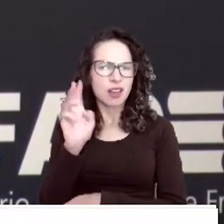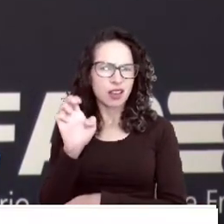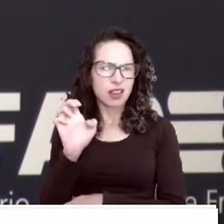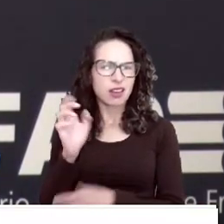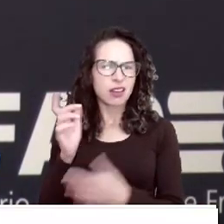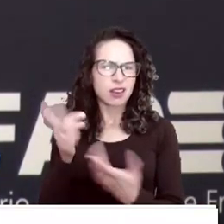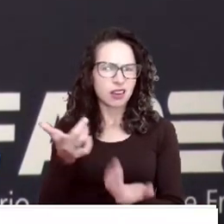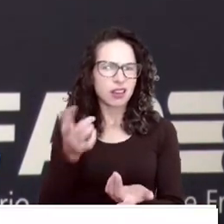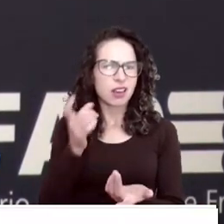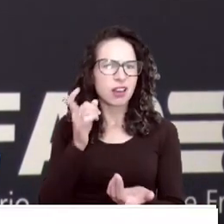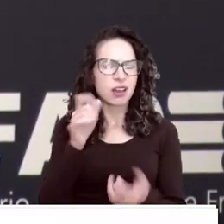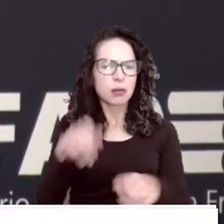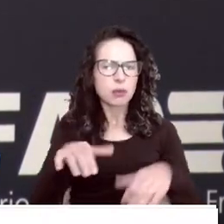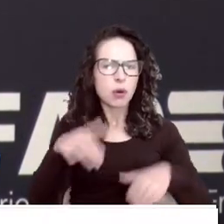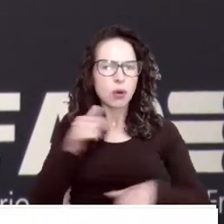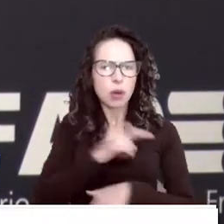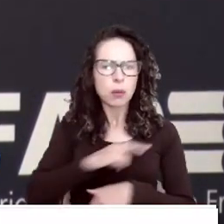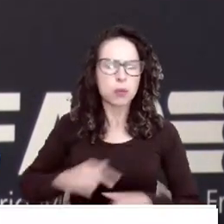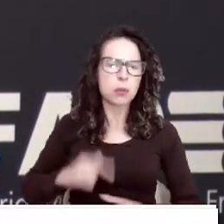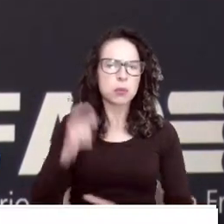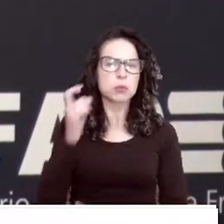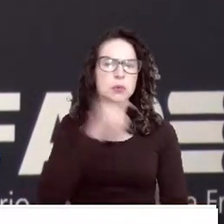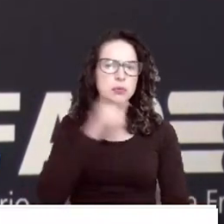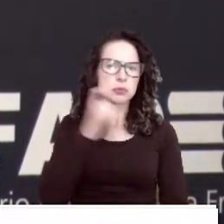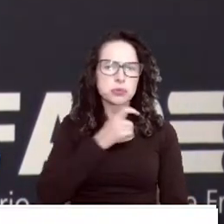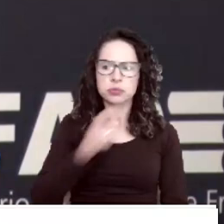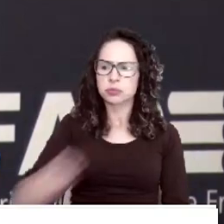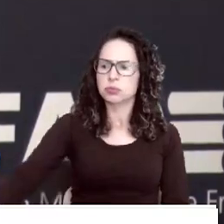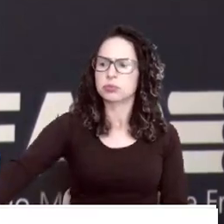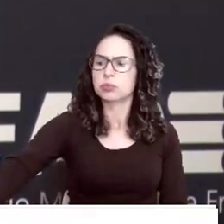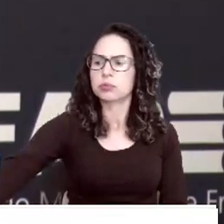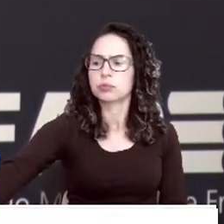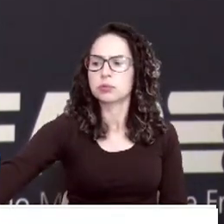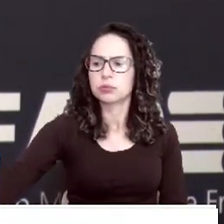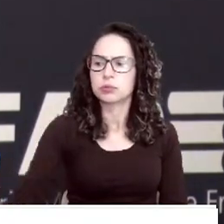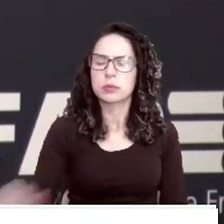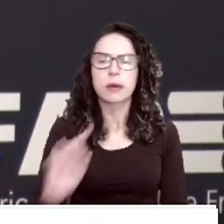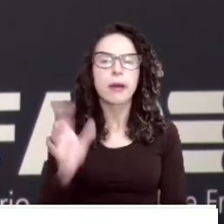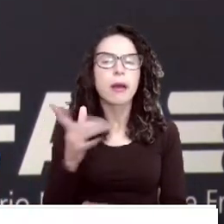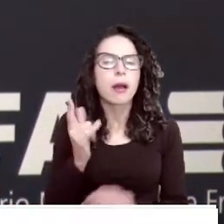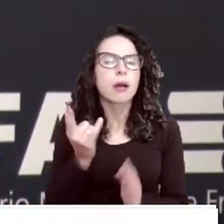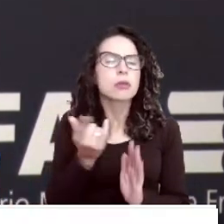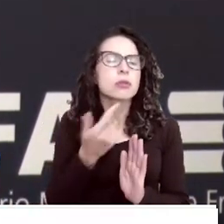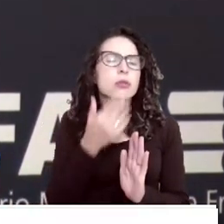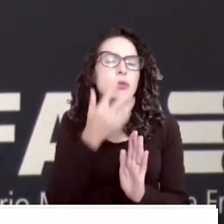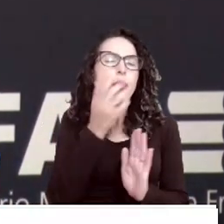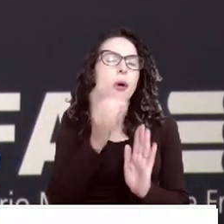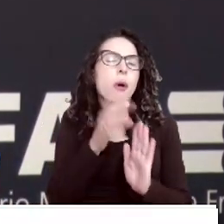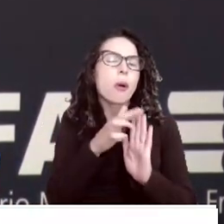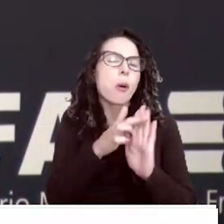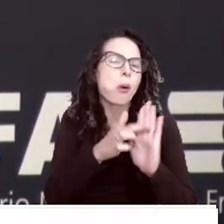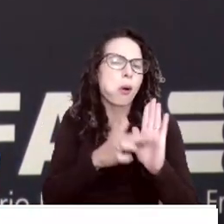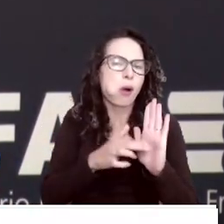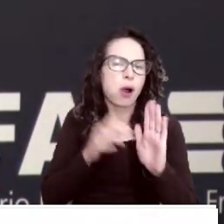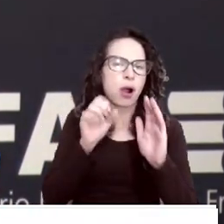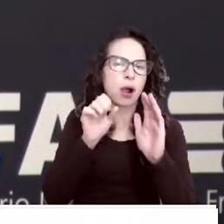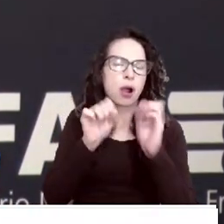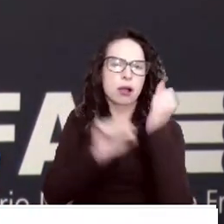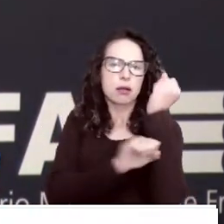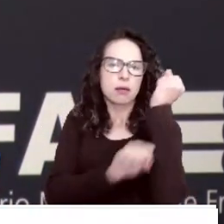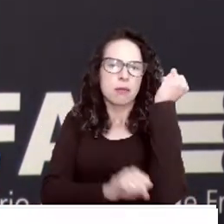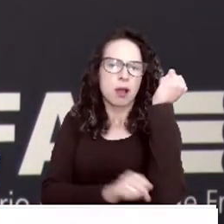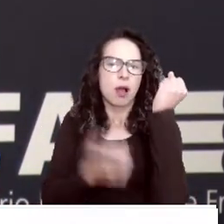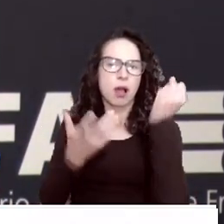é uma audiência pública mentirosa, é simplesmente protocolar a audiência pública que a Sabesp quer fazer e está